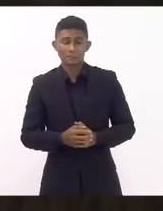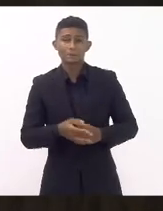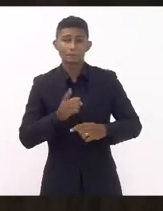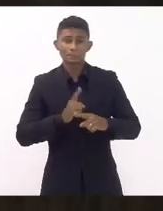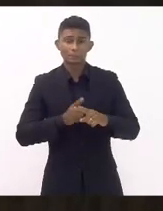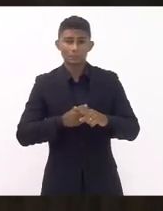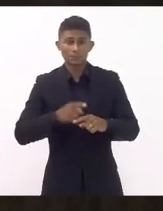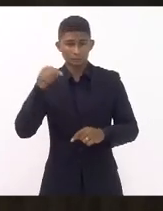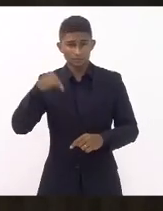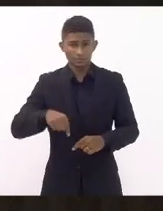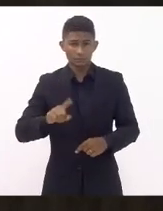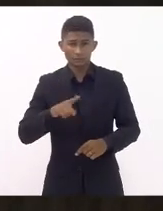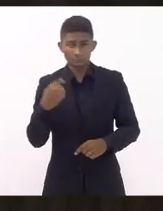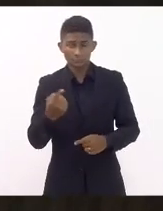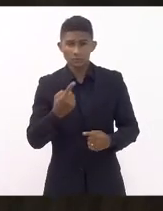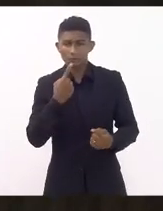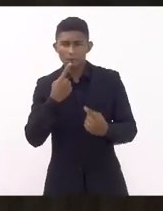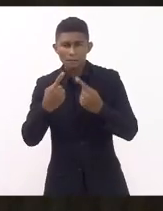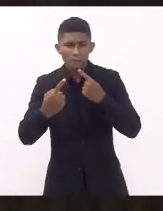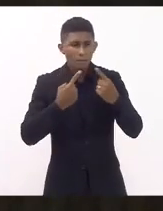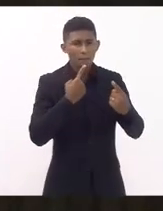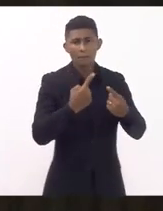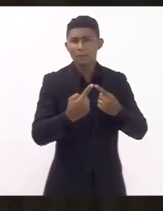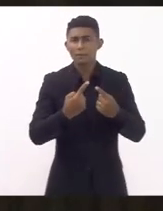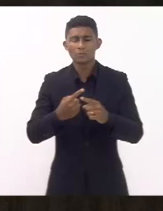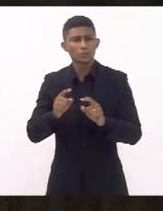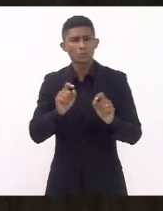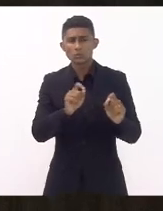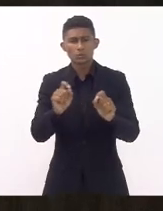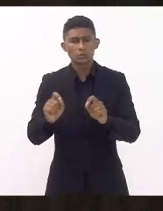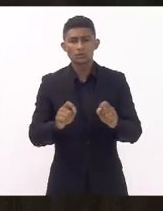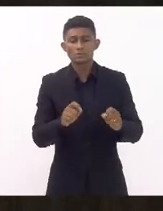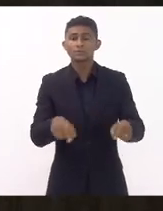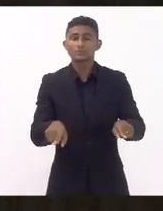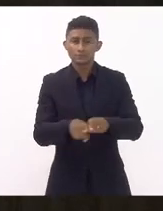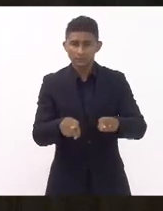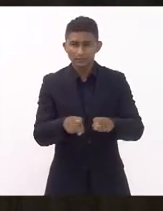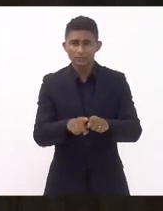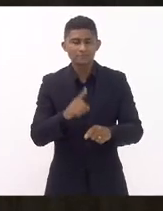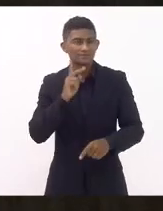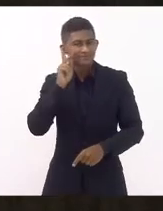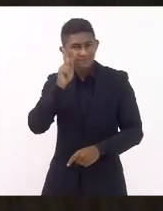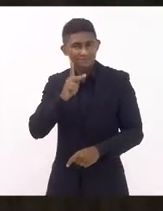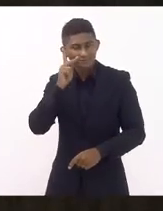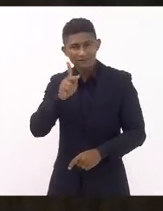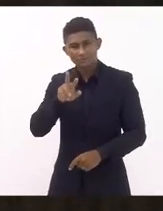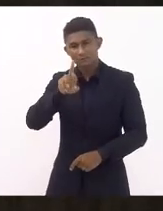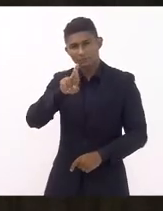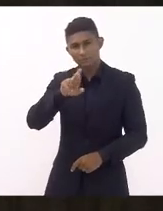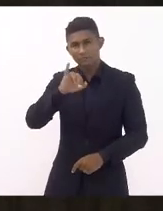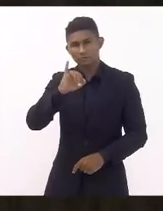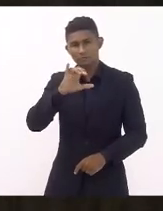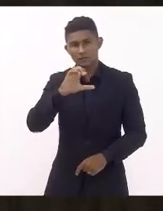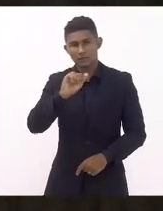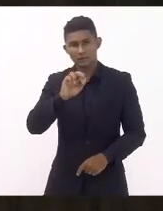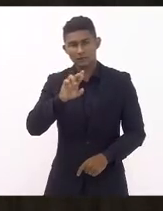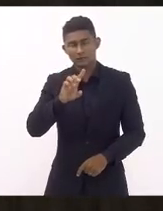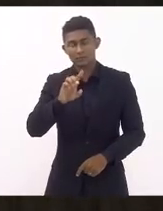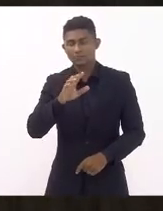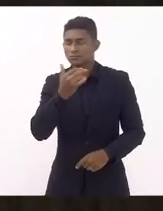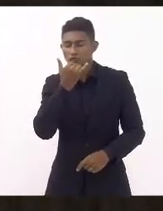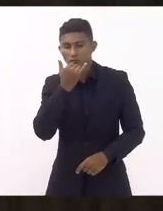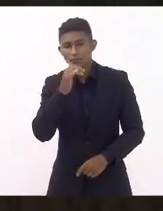estamos discutindo nesse momento, e eu quero também saudar aqui a presença do vereador Ricardo Amorim, Rogério